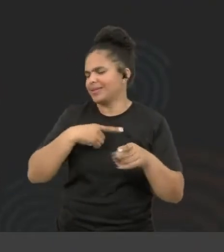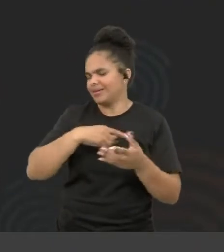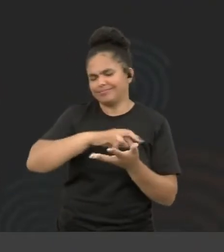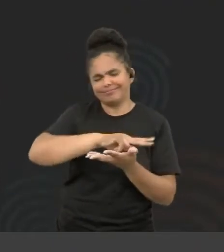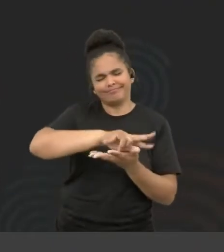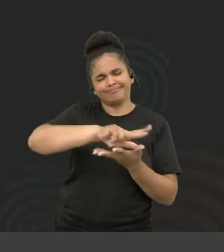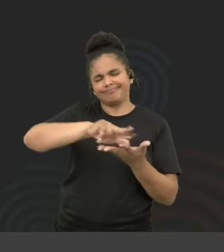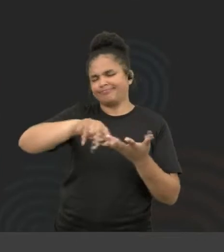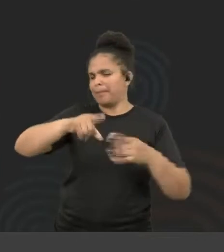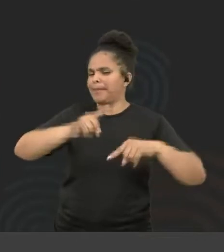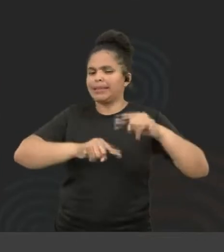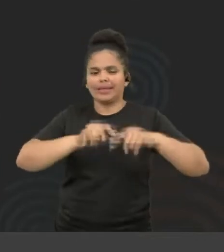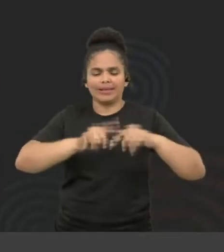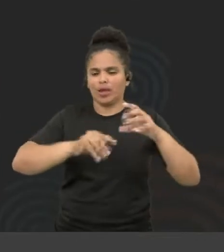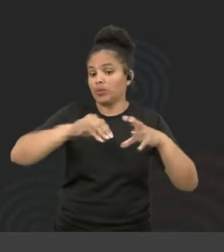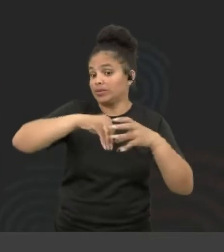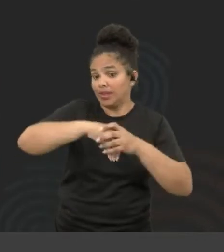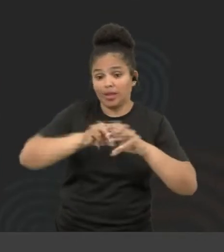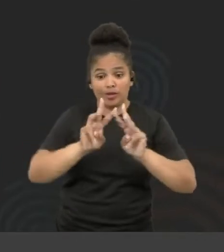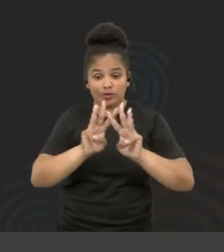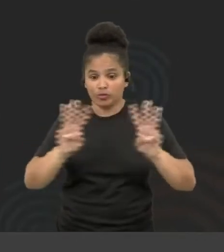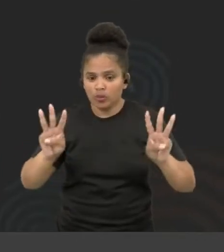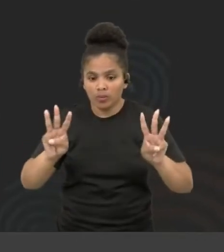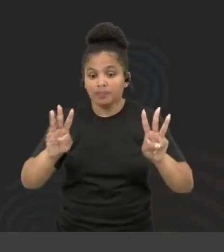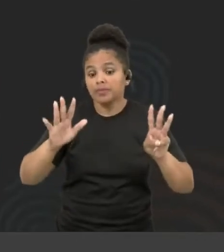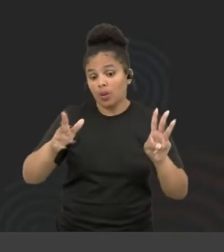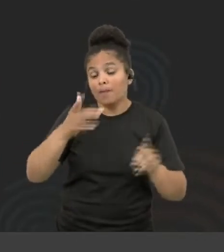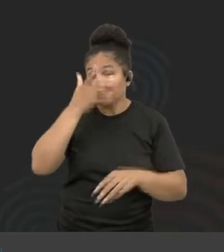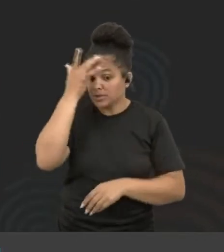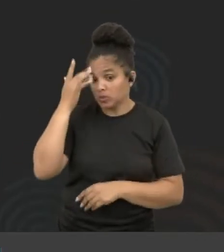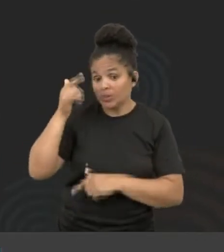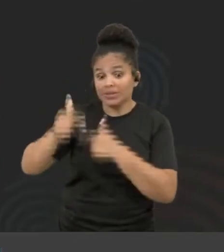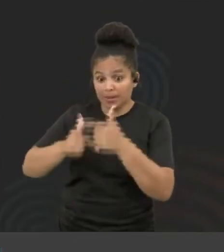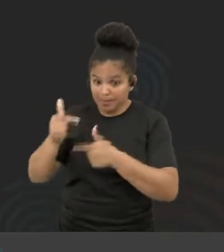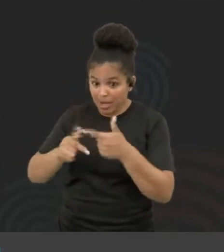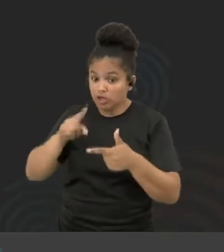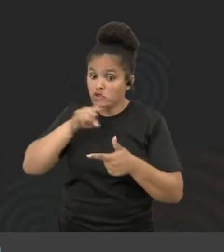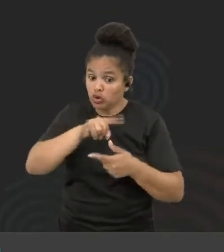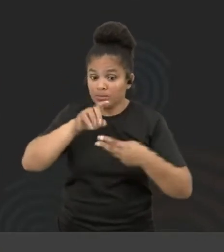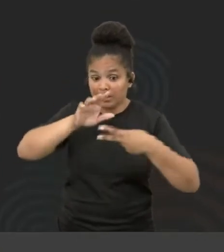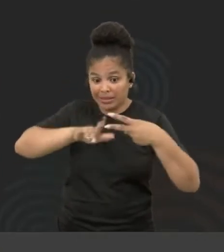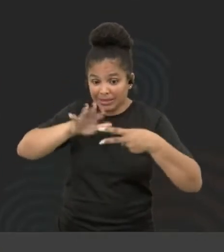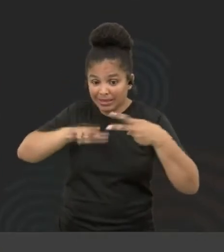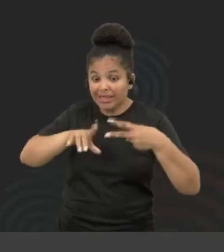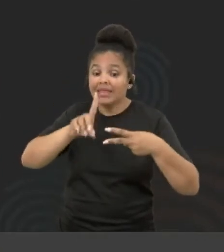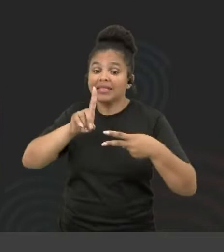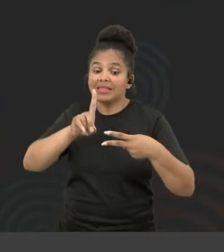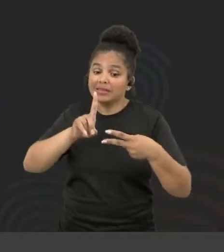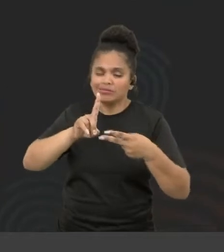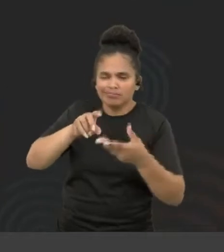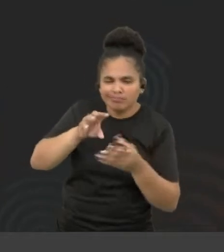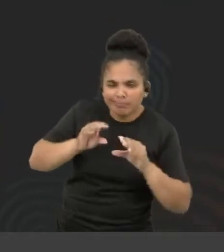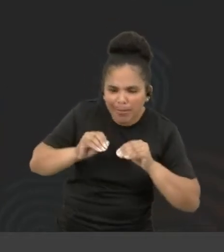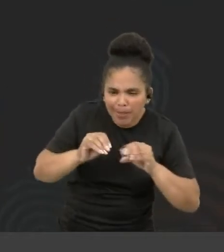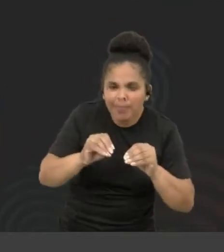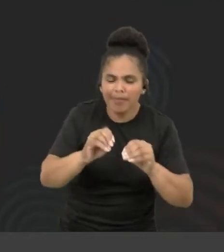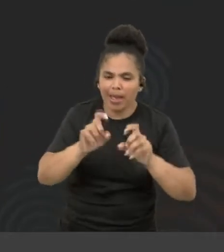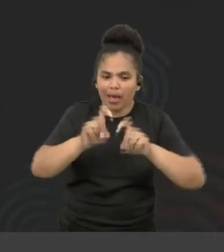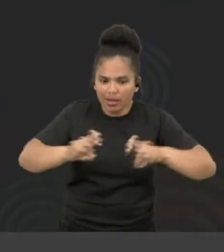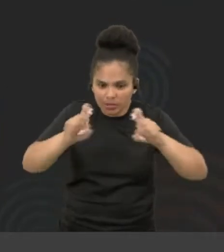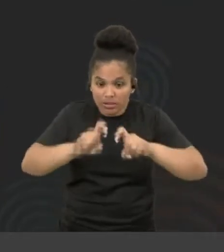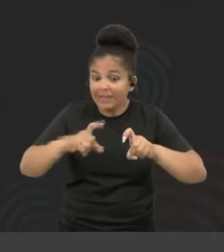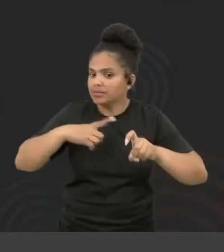na web. Então, quando a gente fala para uma pessoa que trabalha com desenvolvimento, que está envolvida com esse tema de acessibilidade, existe uma série